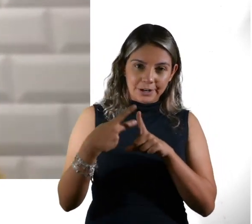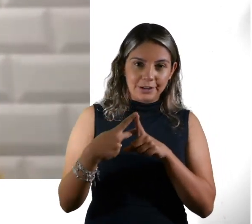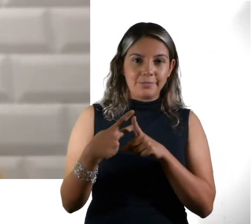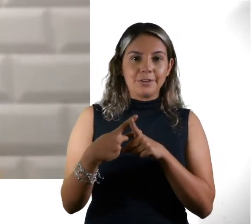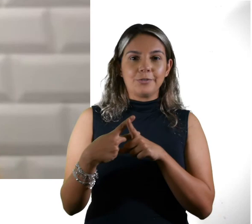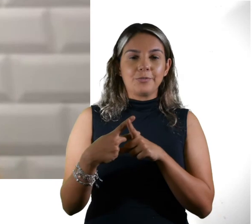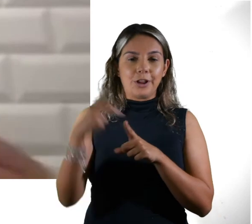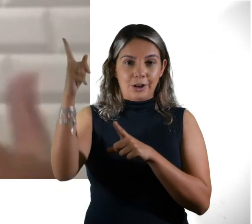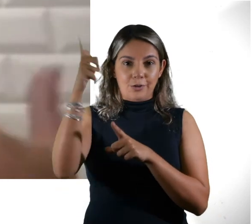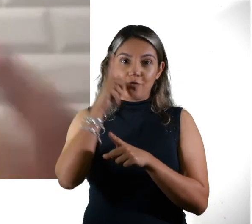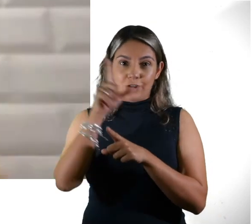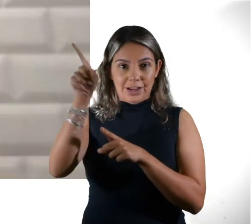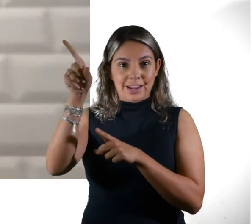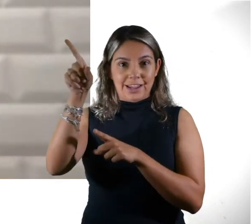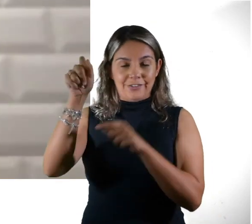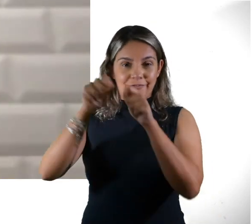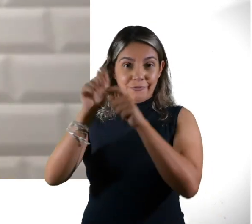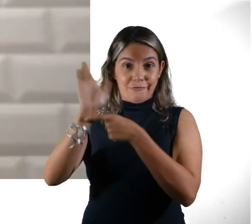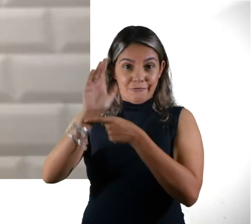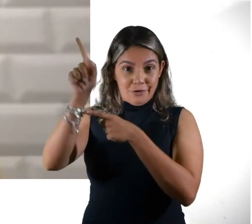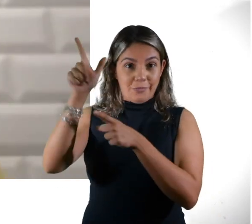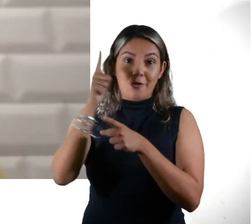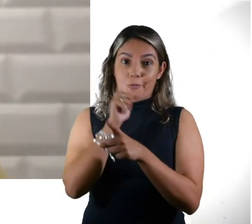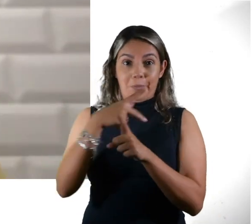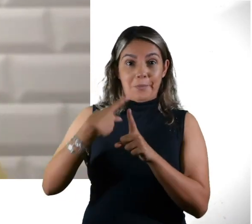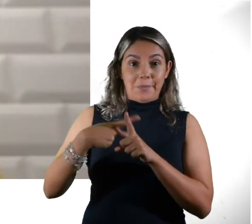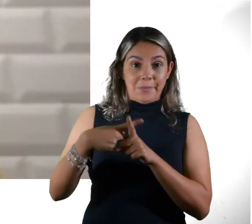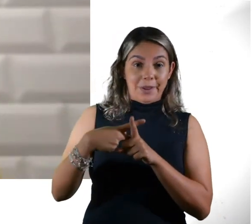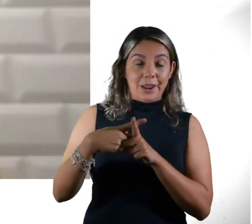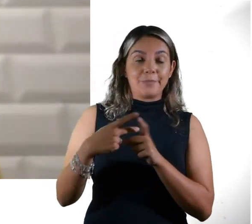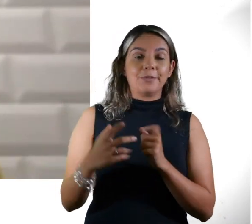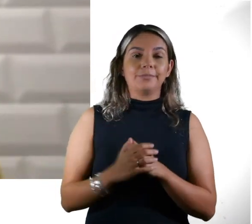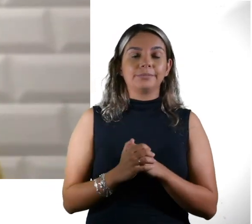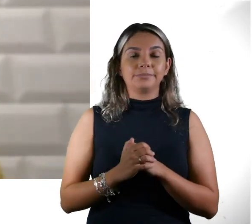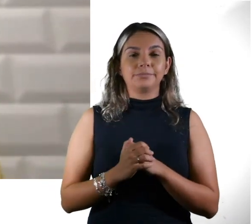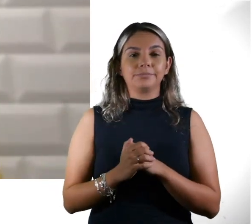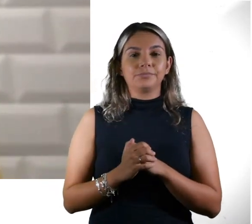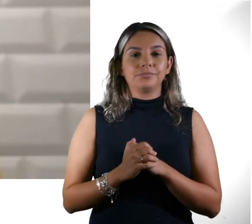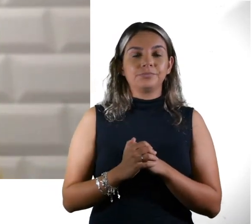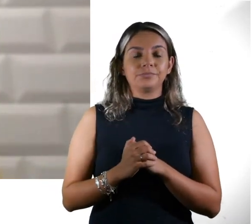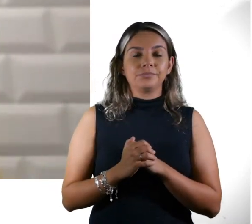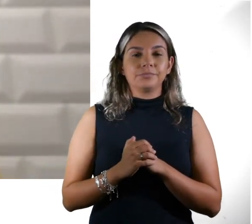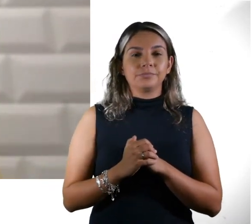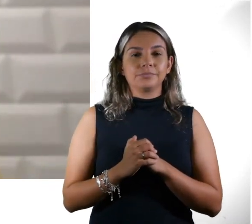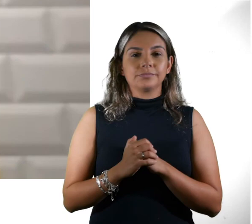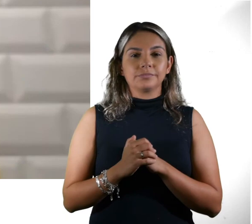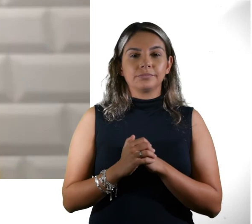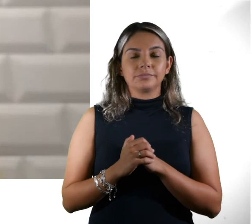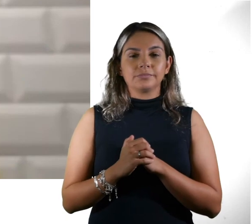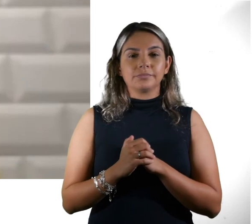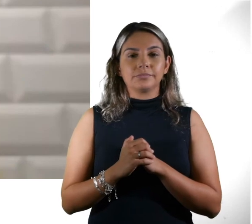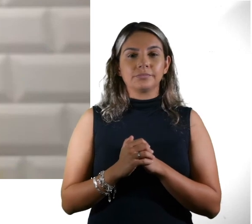esse prémio, que implica um apoio enfim,